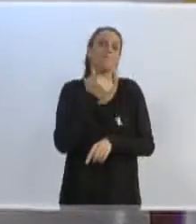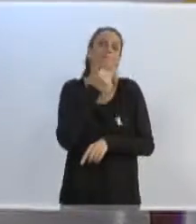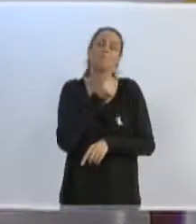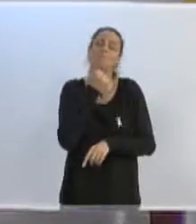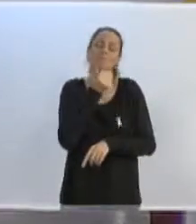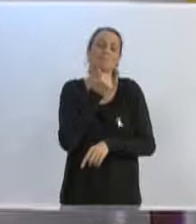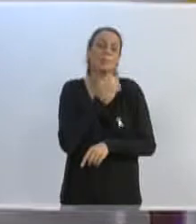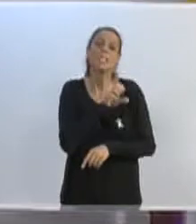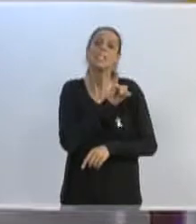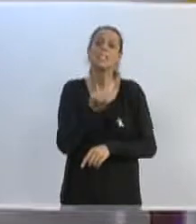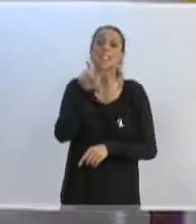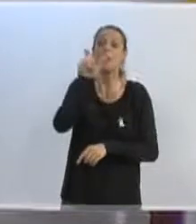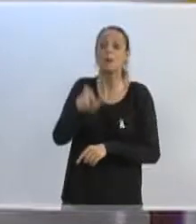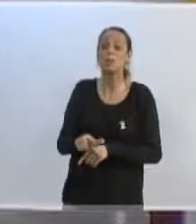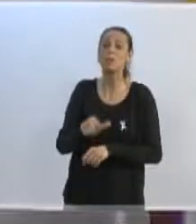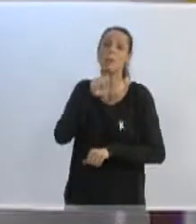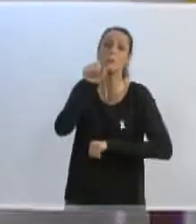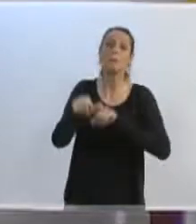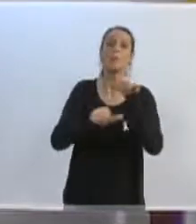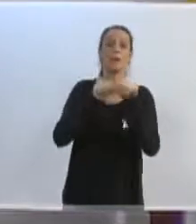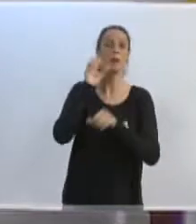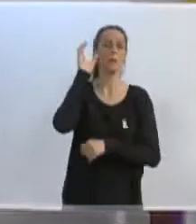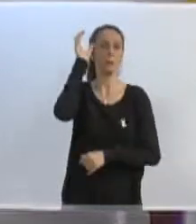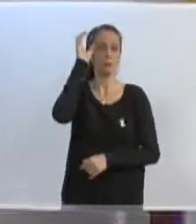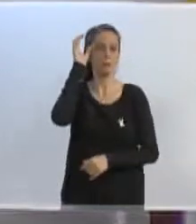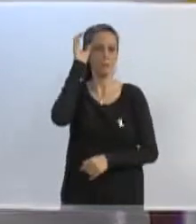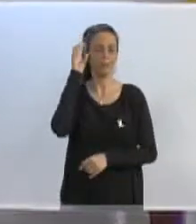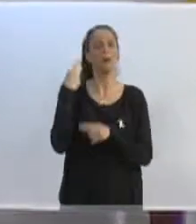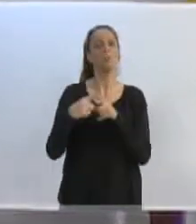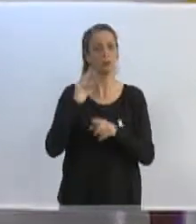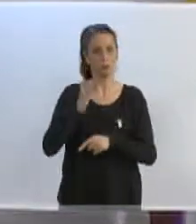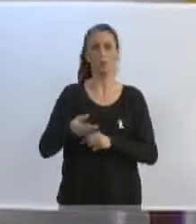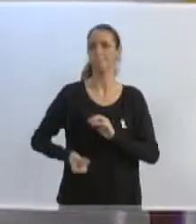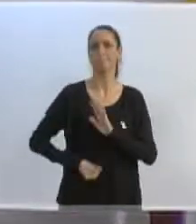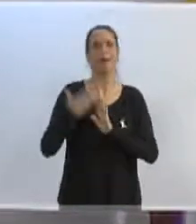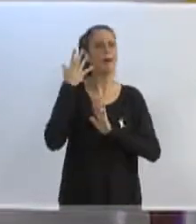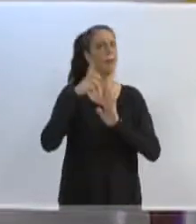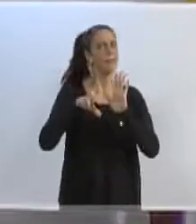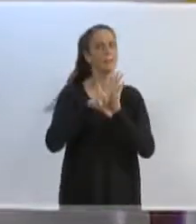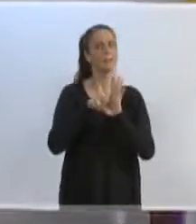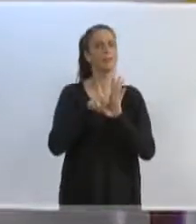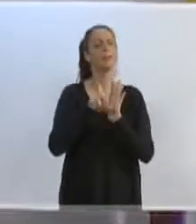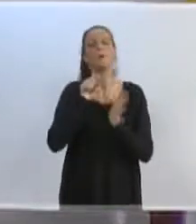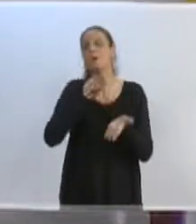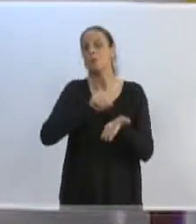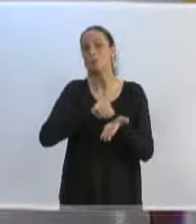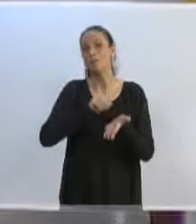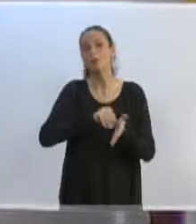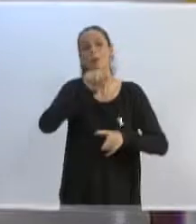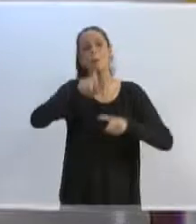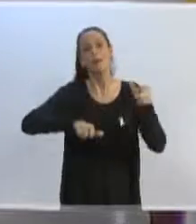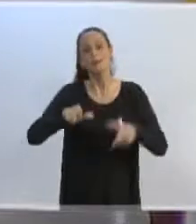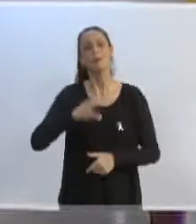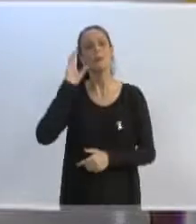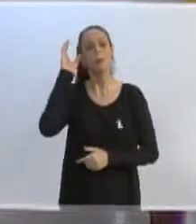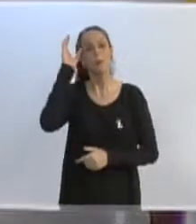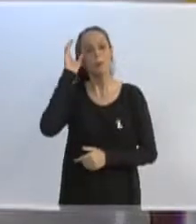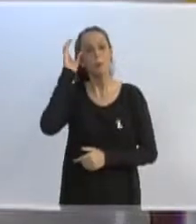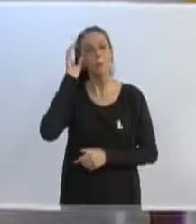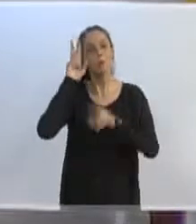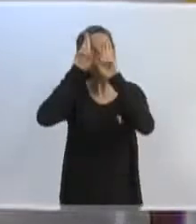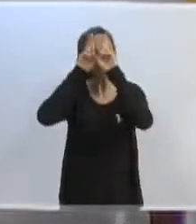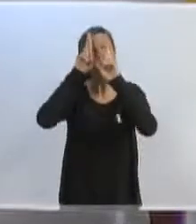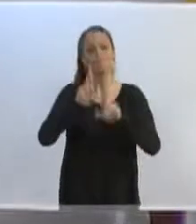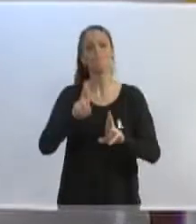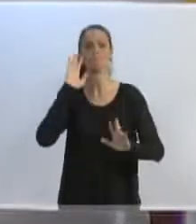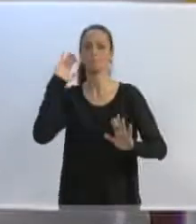se as pessoas não se conscientizarem, porque nós já temos muitas leis. O que falta é conscientização das pessoas e o respeito